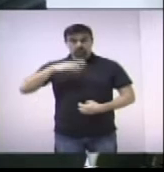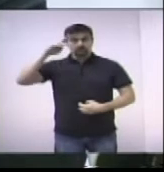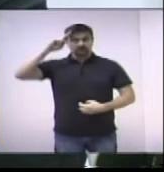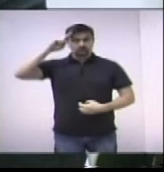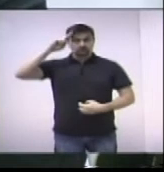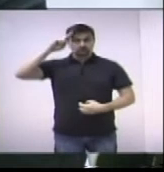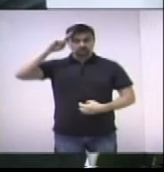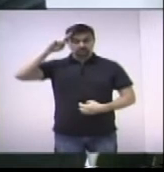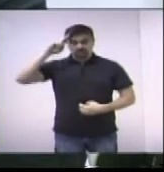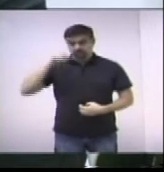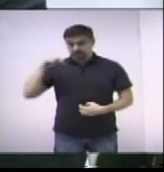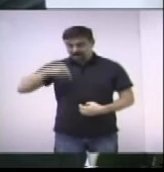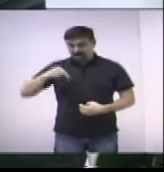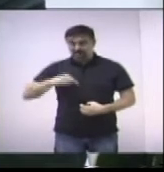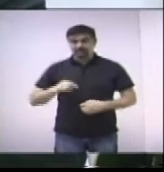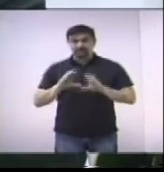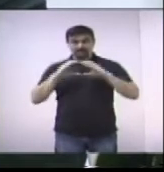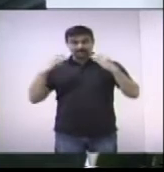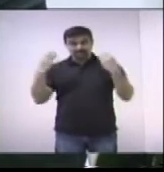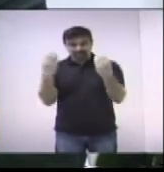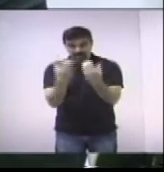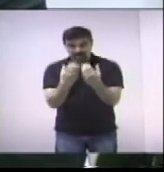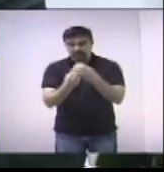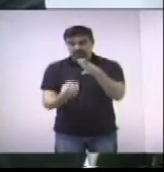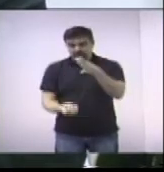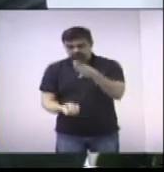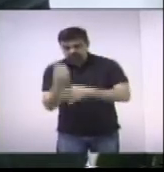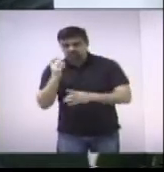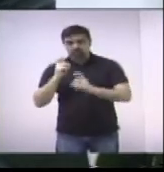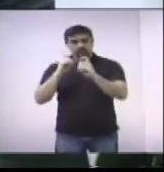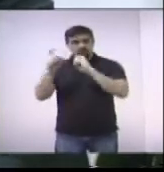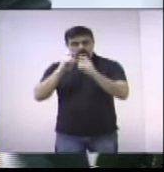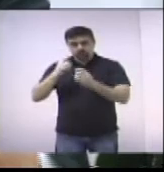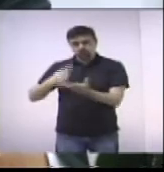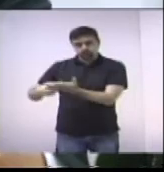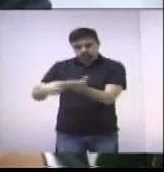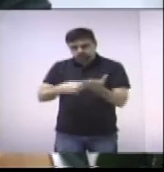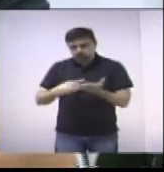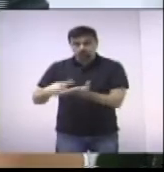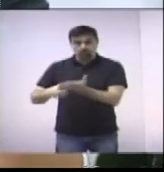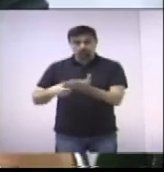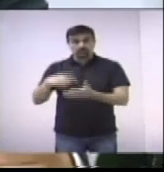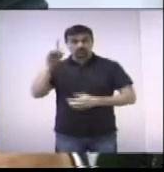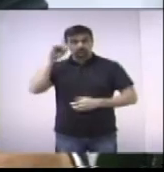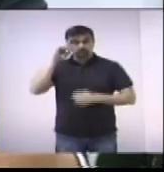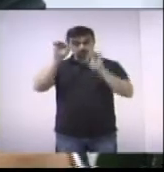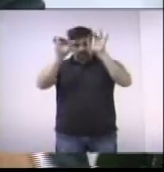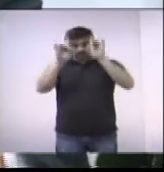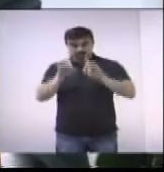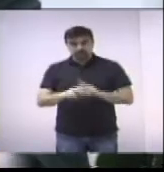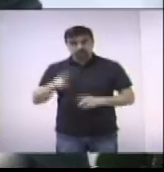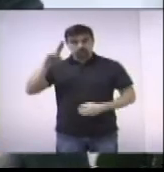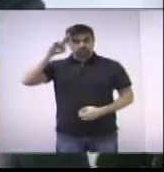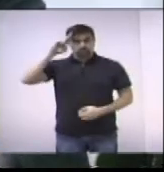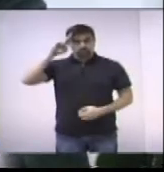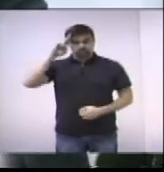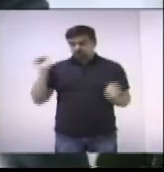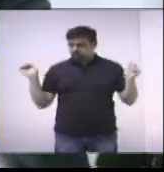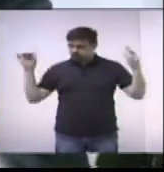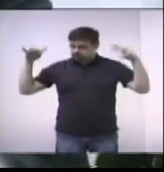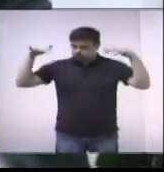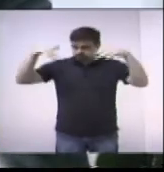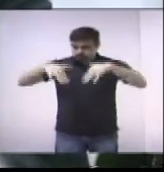aqui na Câmara Municipal, às 20 horas. O representante teve todo o cuidado de entregar um a um para os vereadores aqui no